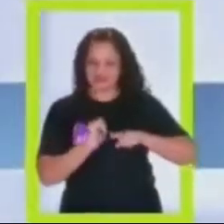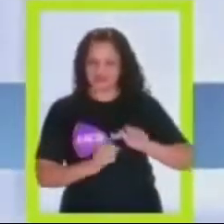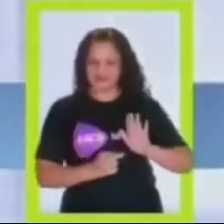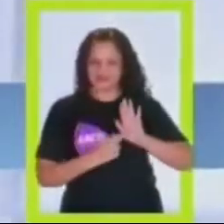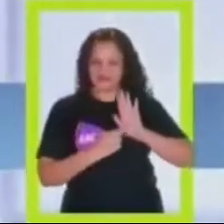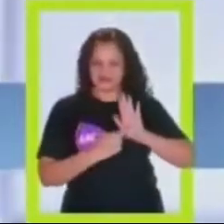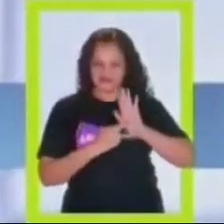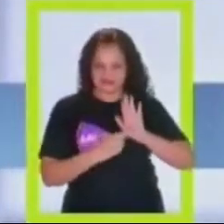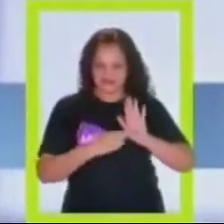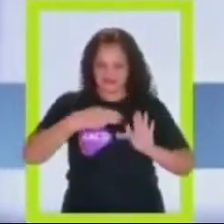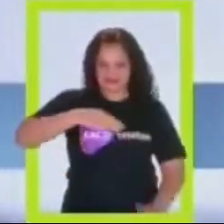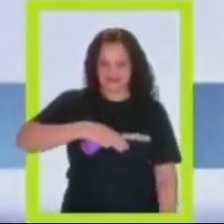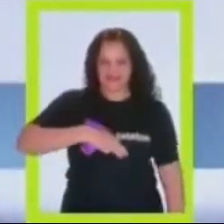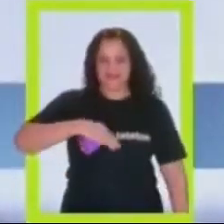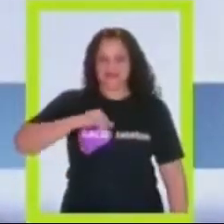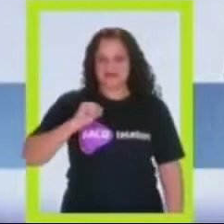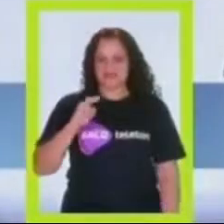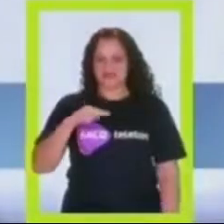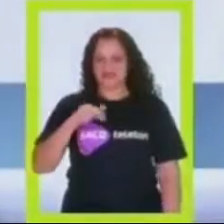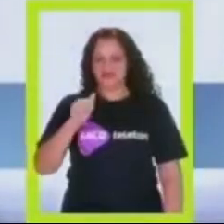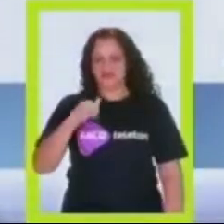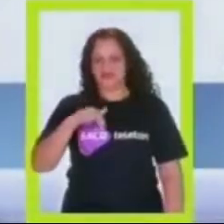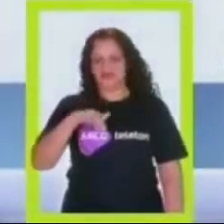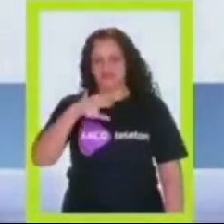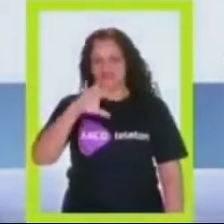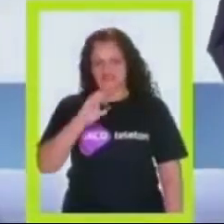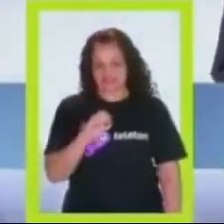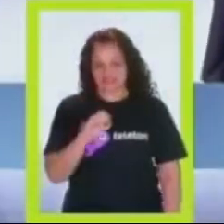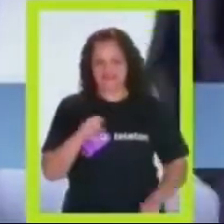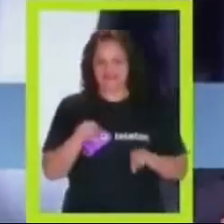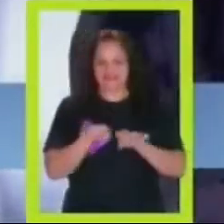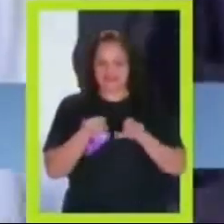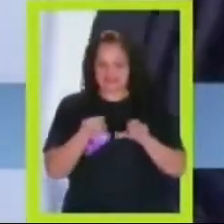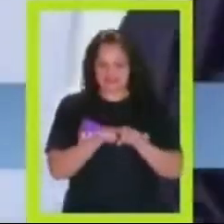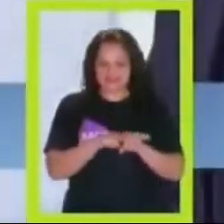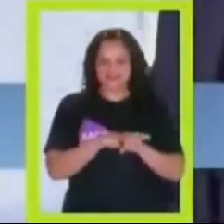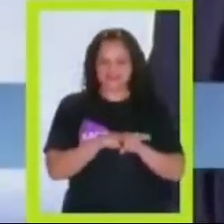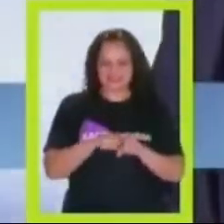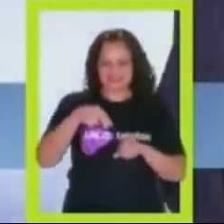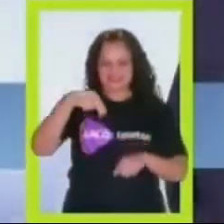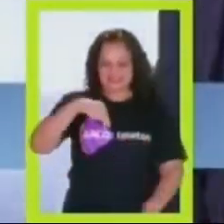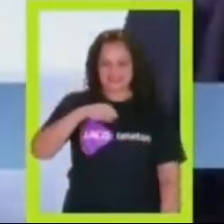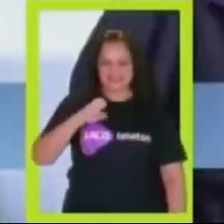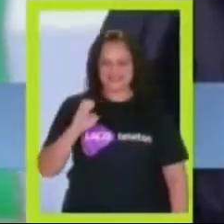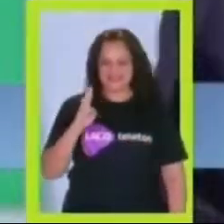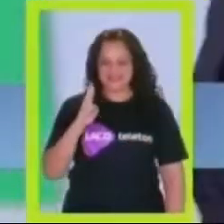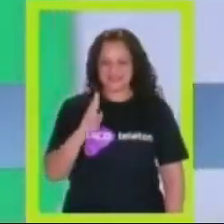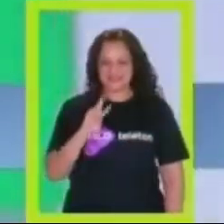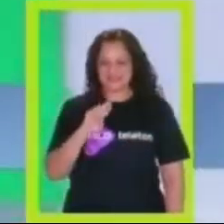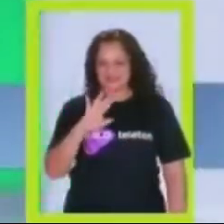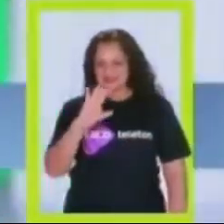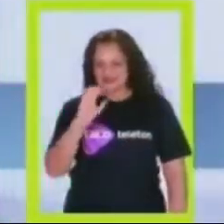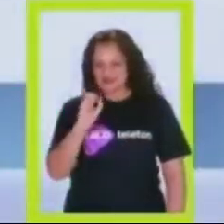representante da Minuano e da Neutrox, que também faz parte do Teleton. Por favor, entra.